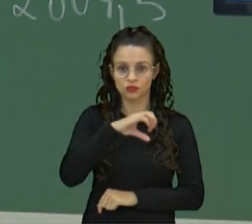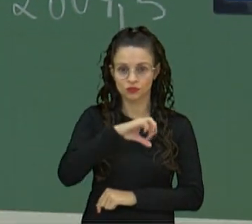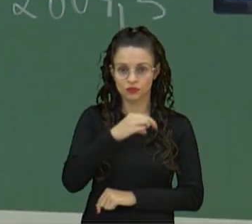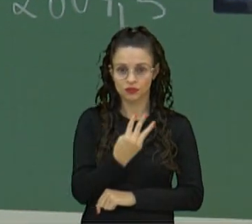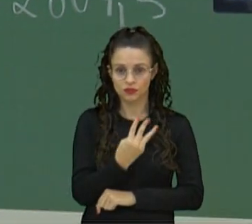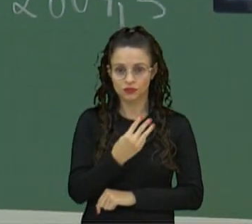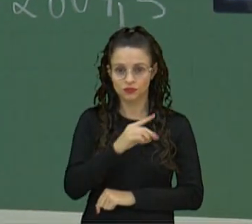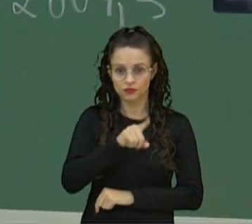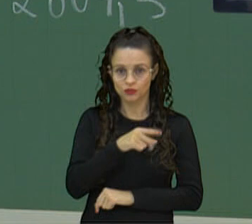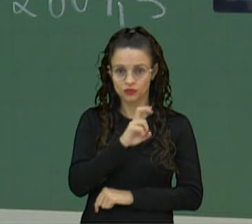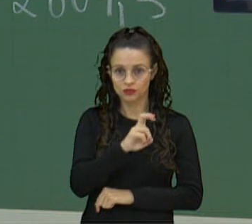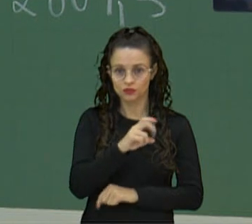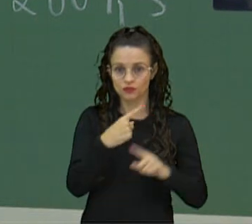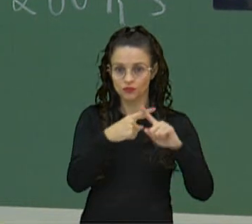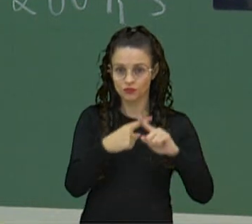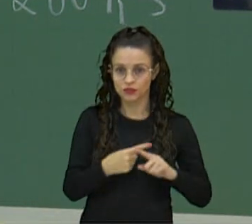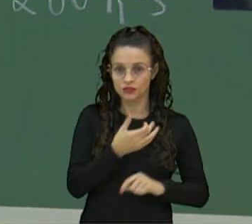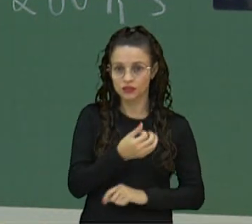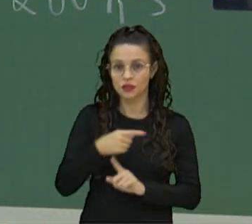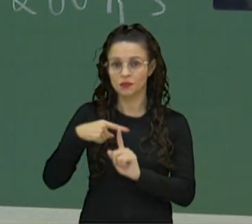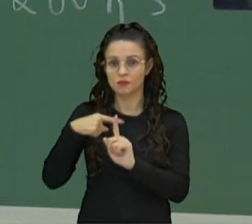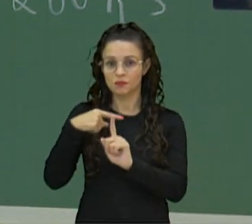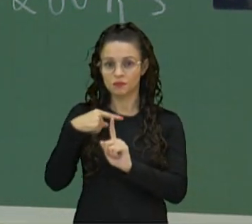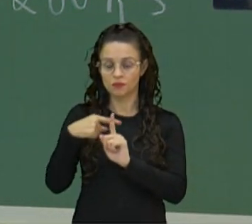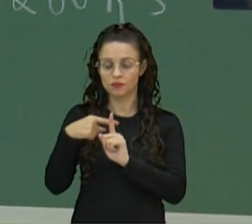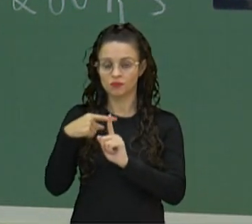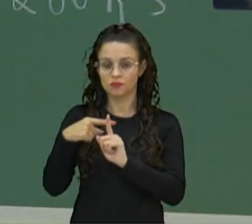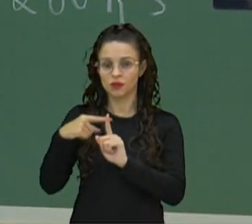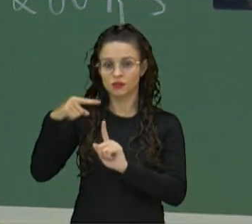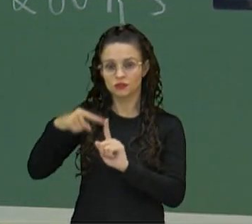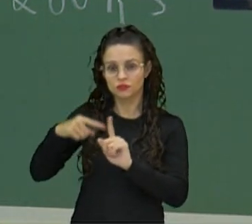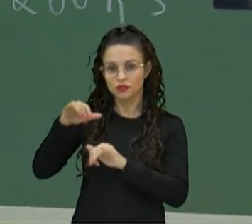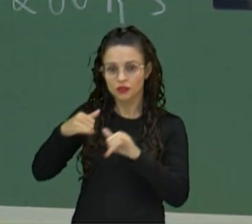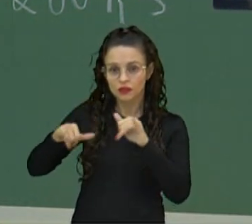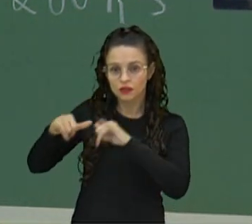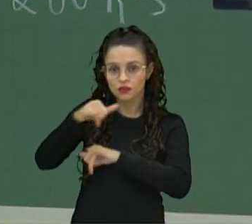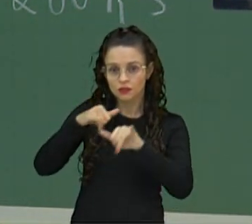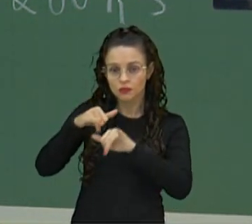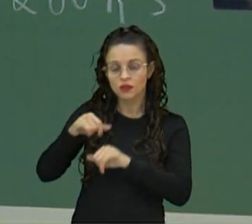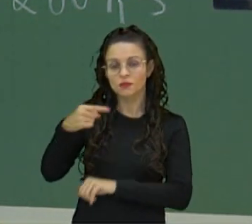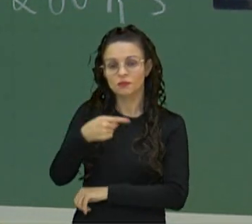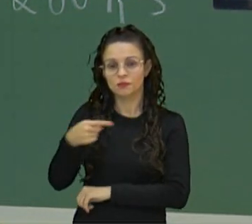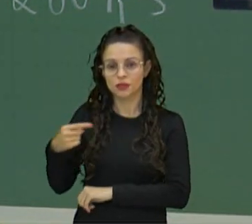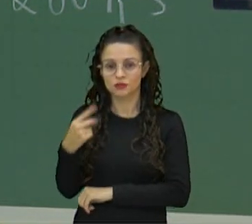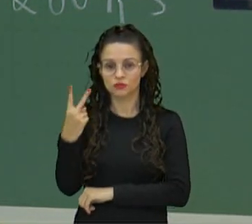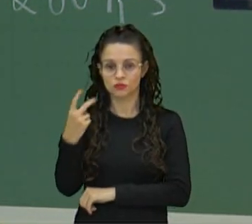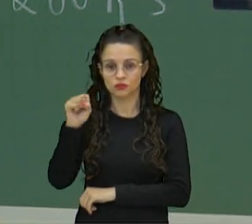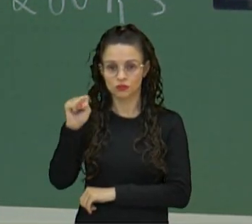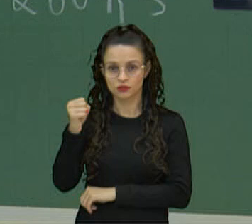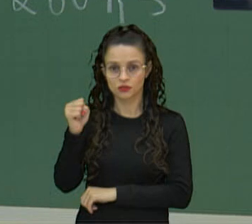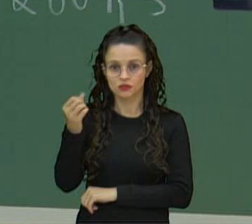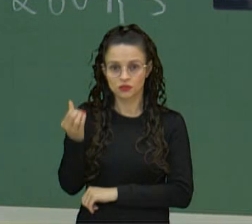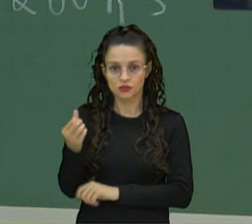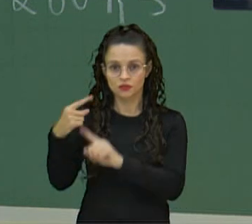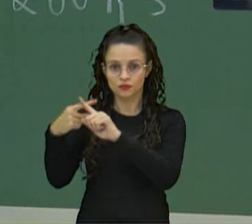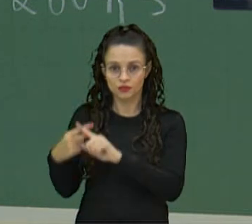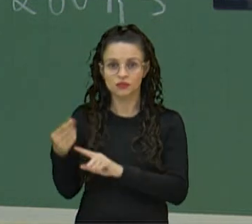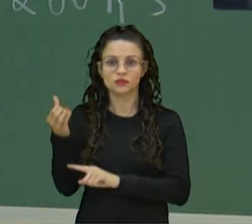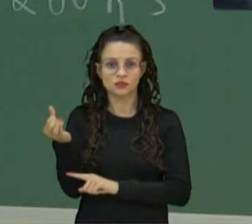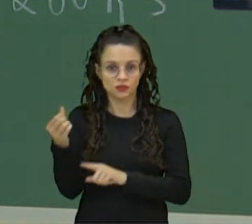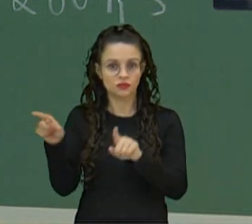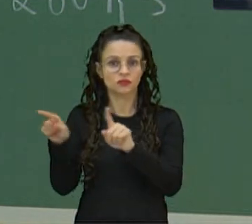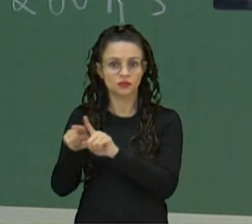393,5 vezes 6, mais o valor da entalpia da segunda, menos 286 vezes 6